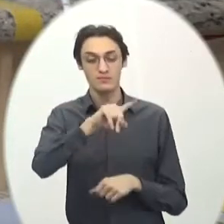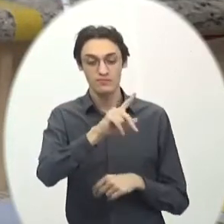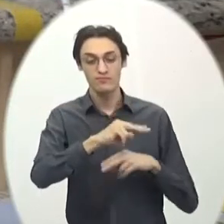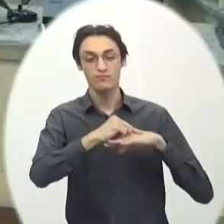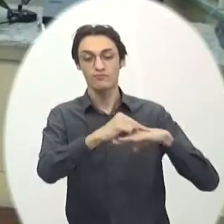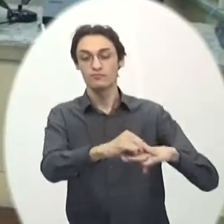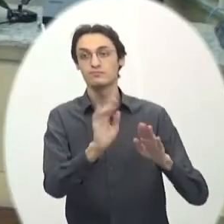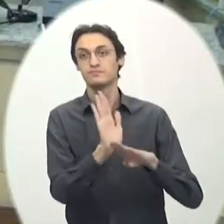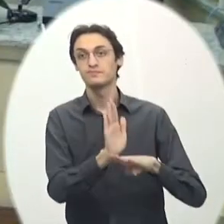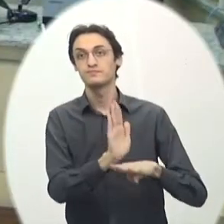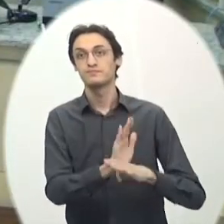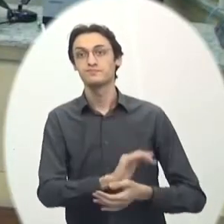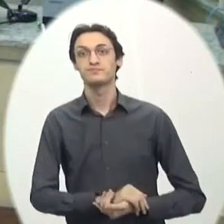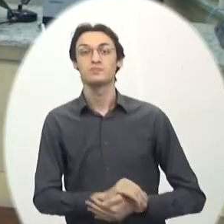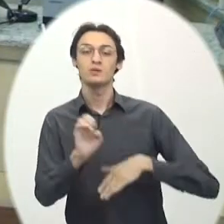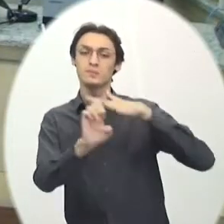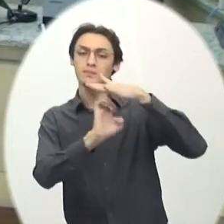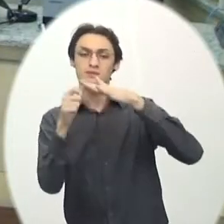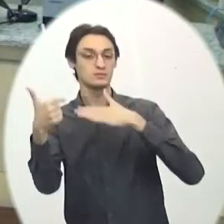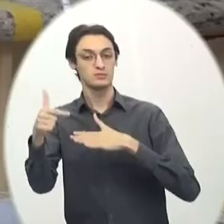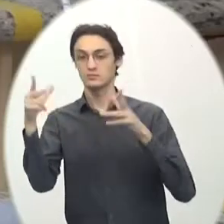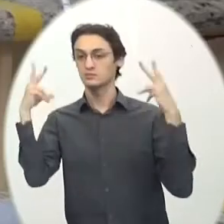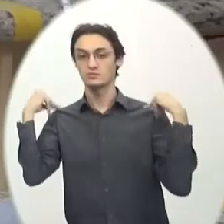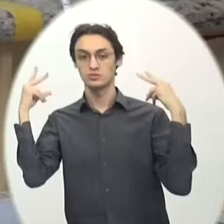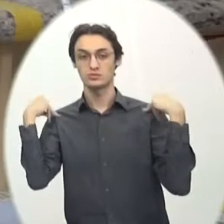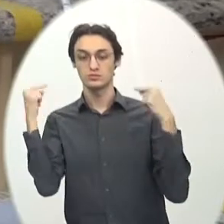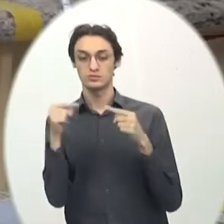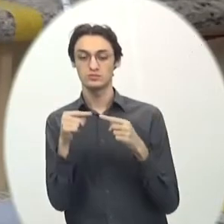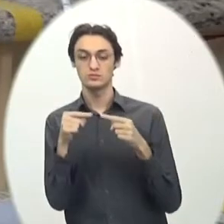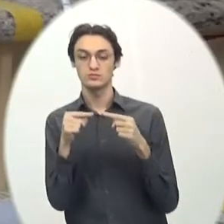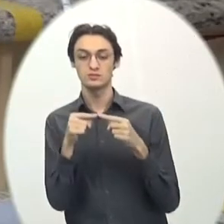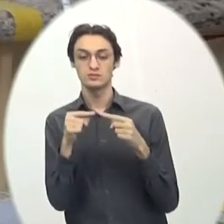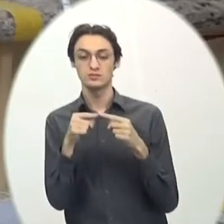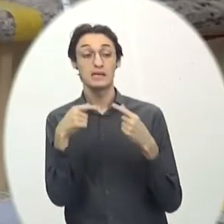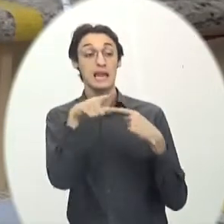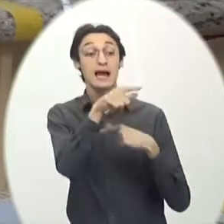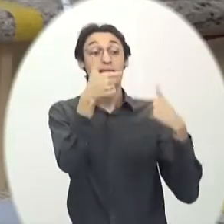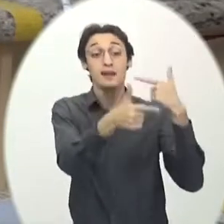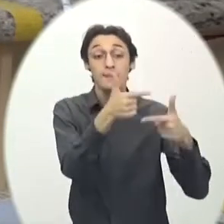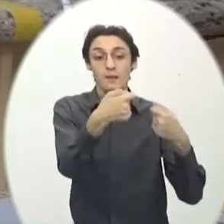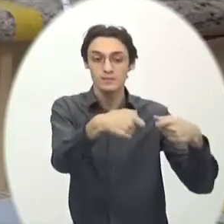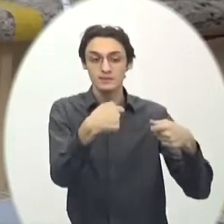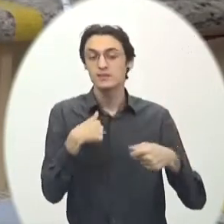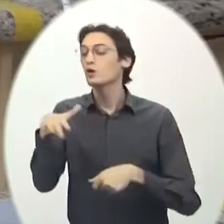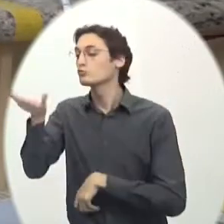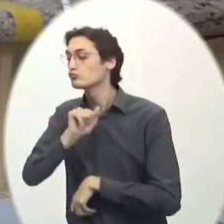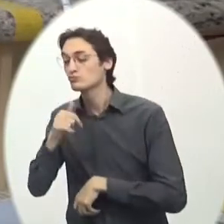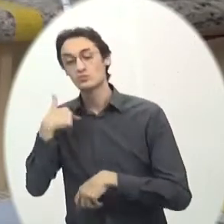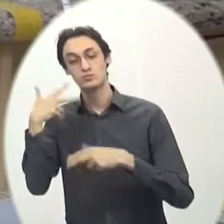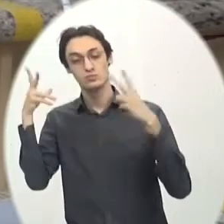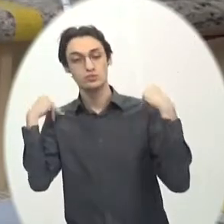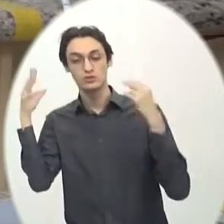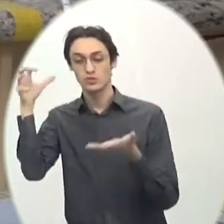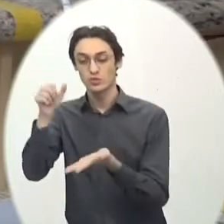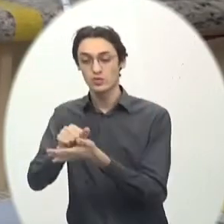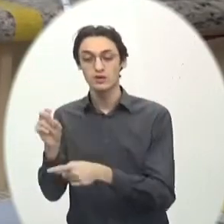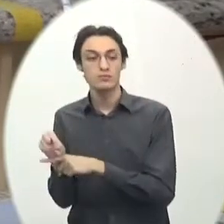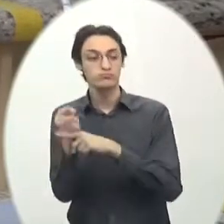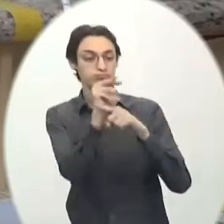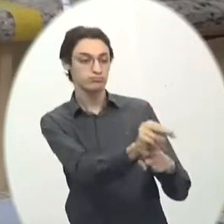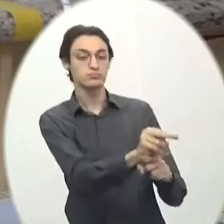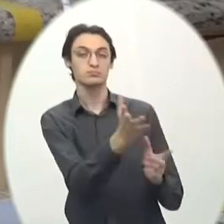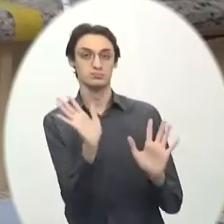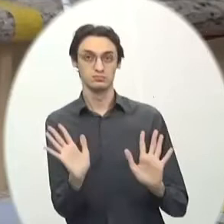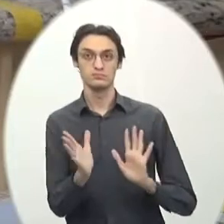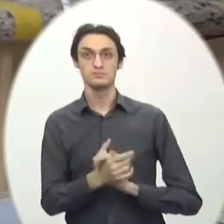Então, a sua empresa, ela não tem motorista. Conforme a demanda, você procura o motorista, contrata e terceiriza o serviço, é